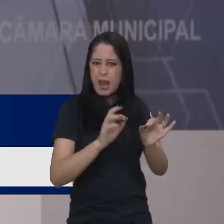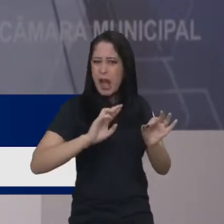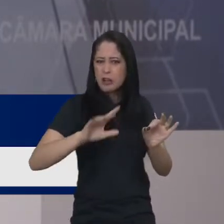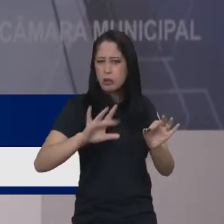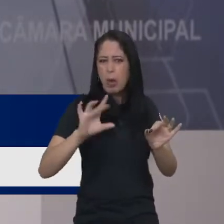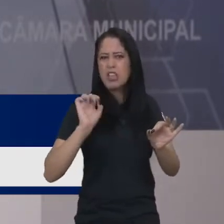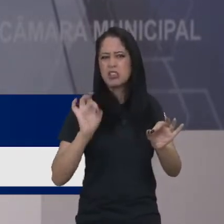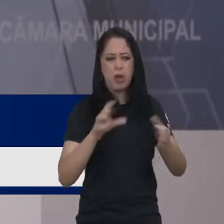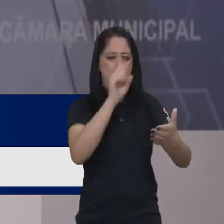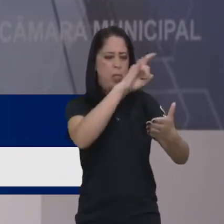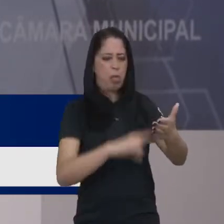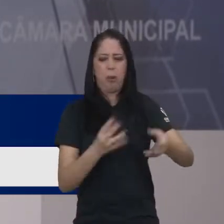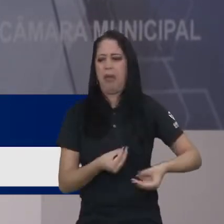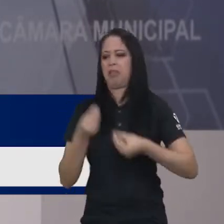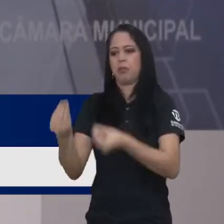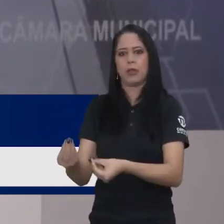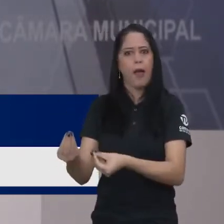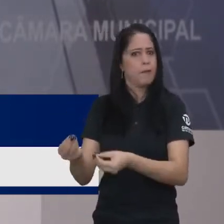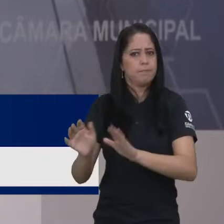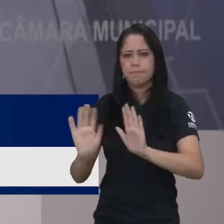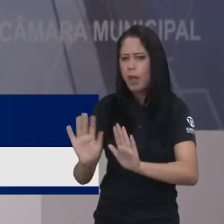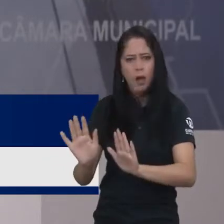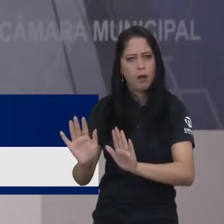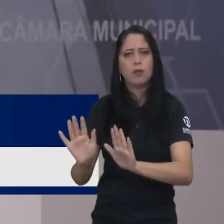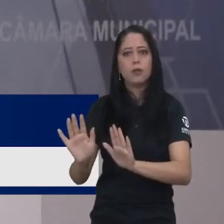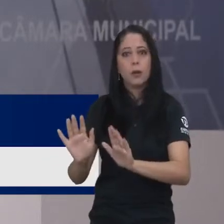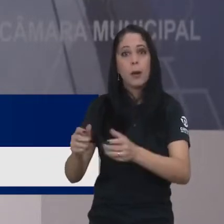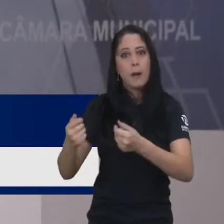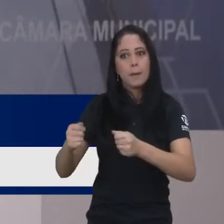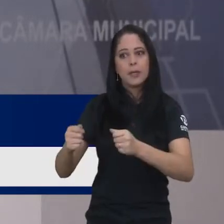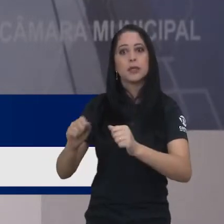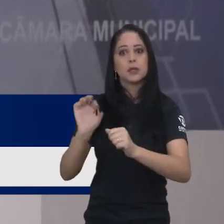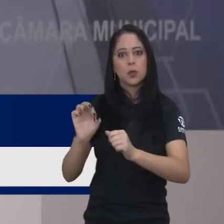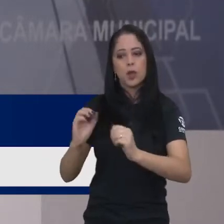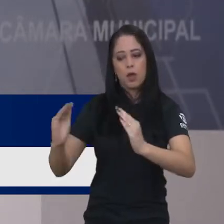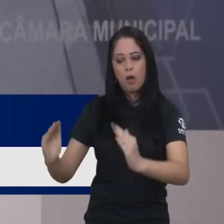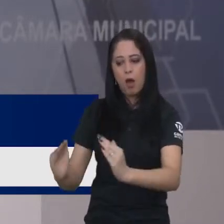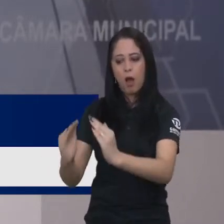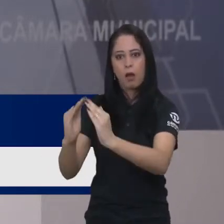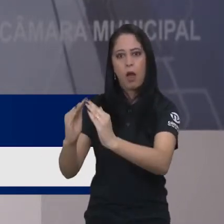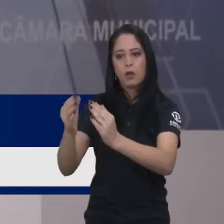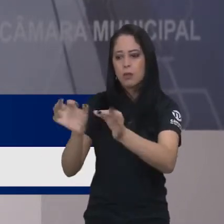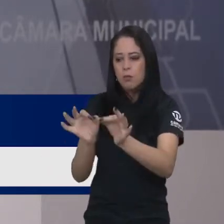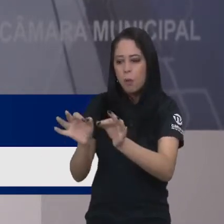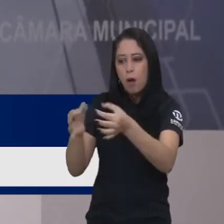pessoa, é integrar essa pessoa, esse imóvel, à cidade.